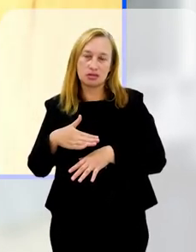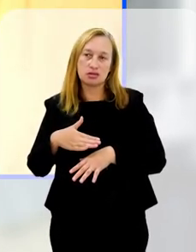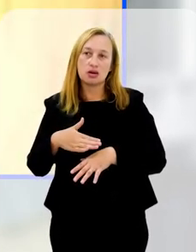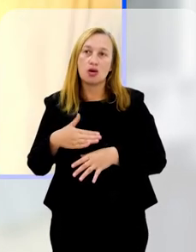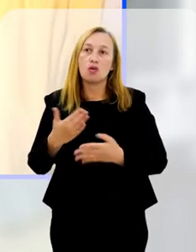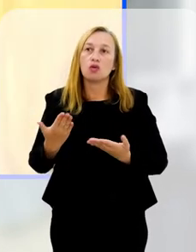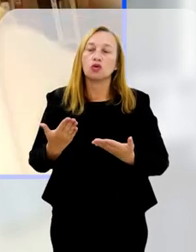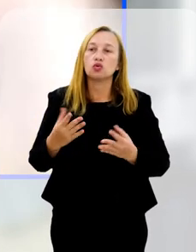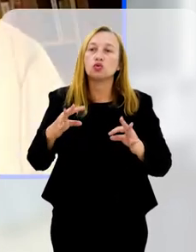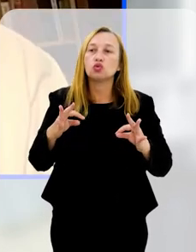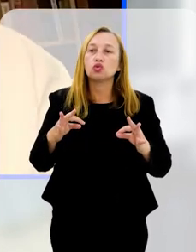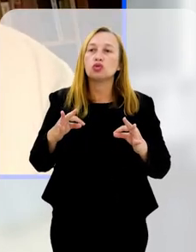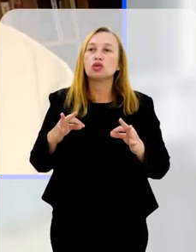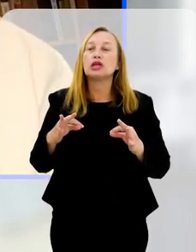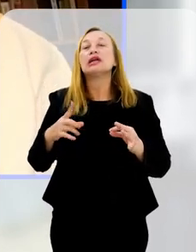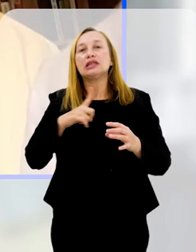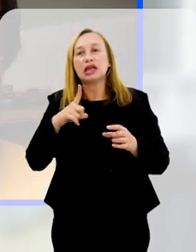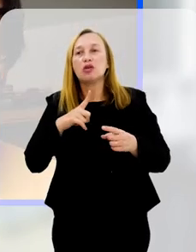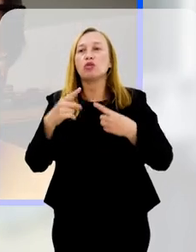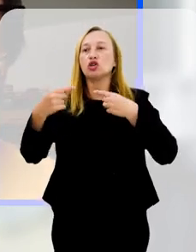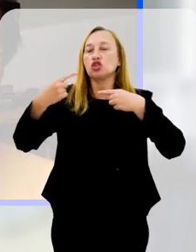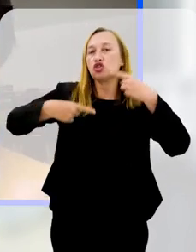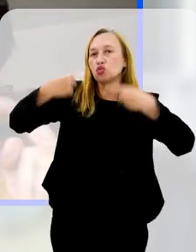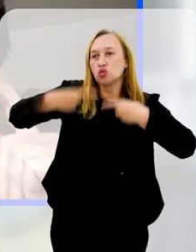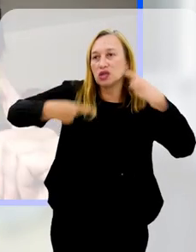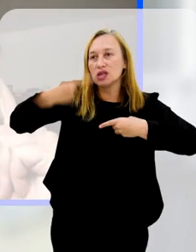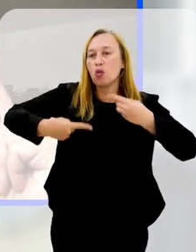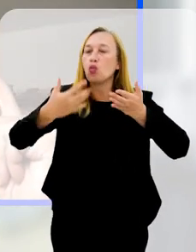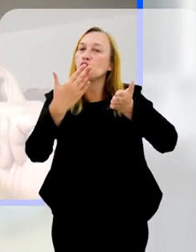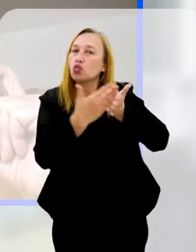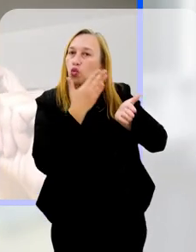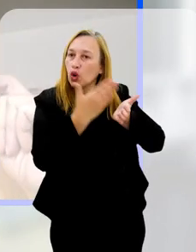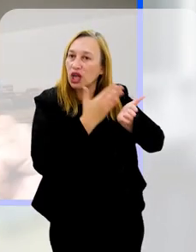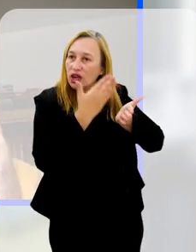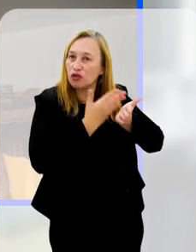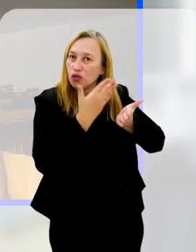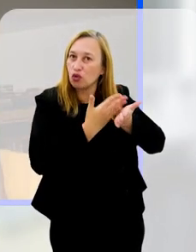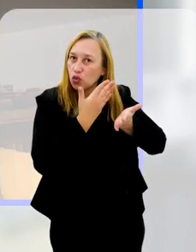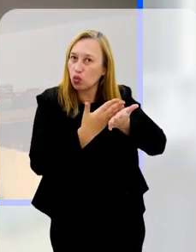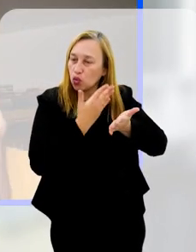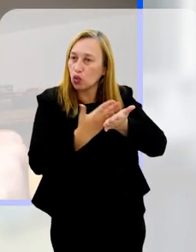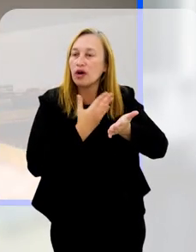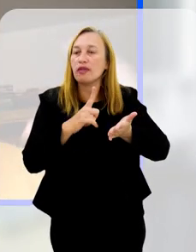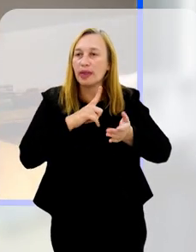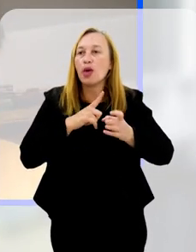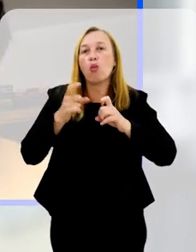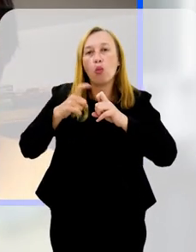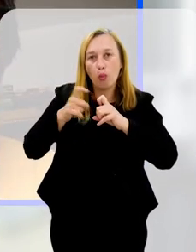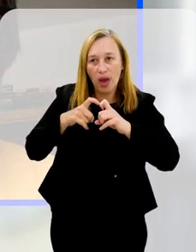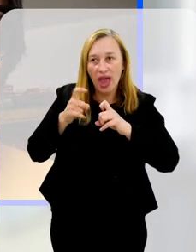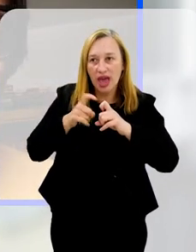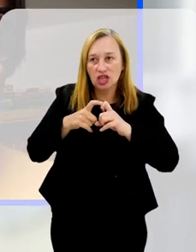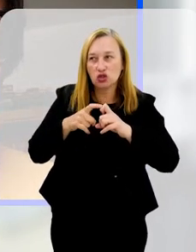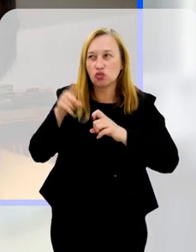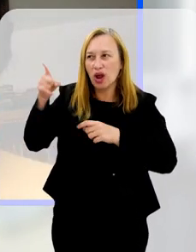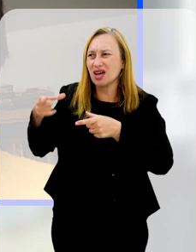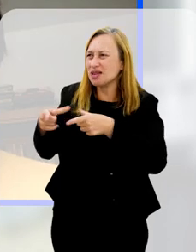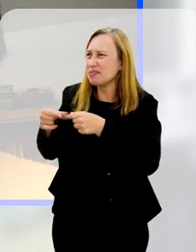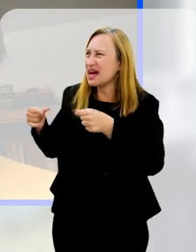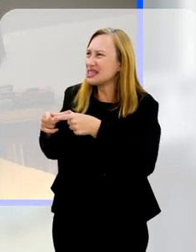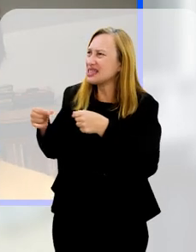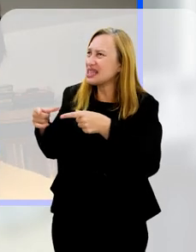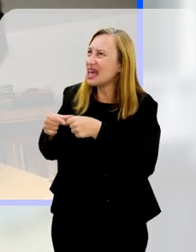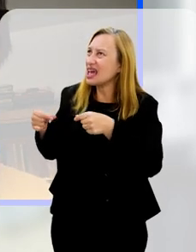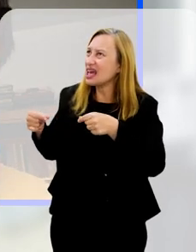para cima, né? A e B, sobretudo, né? E tem uma discussão no livro, né, que tem um médico lá